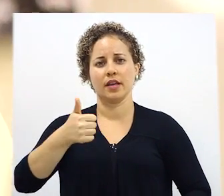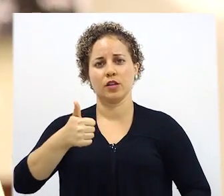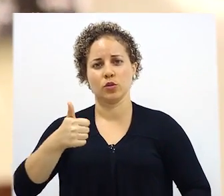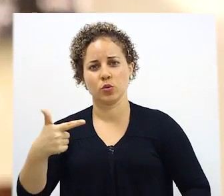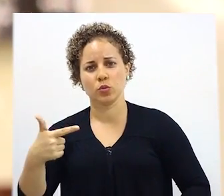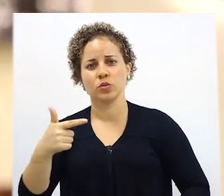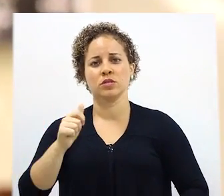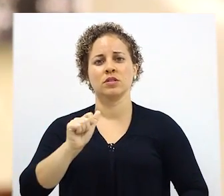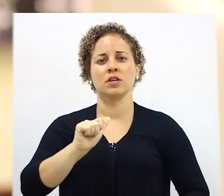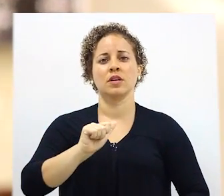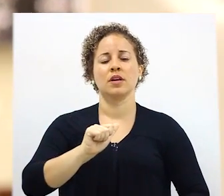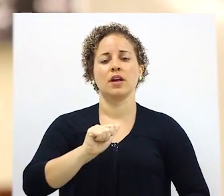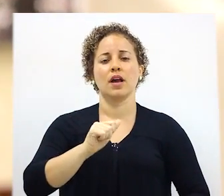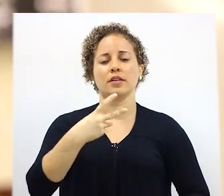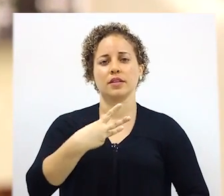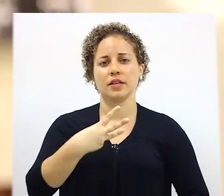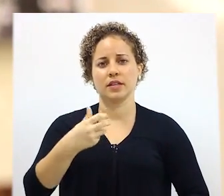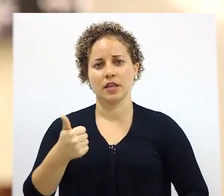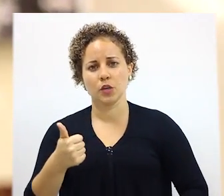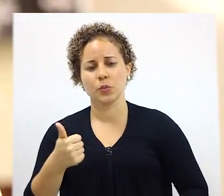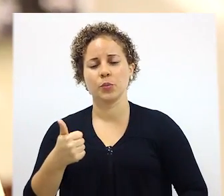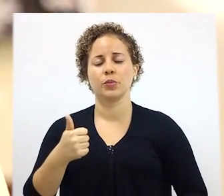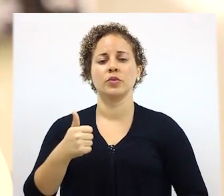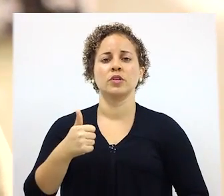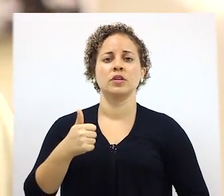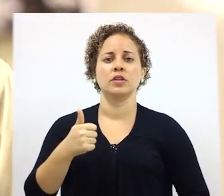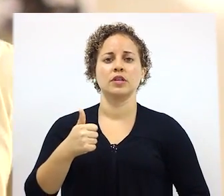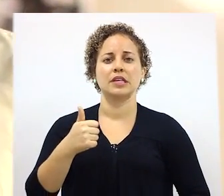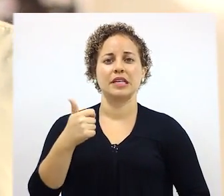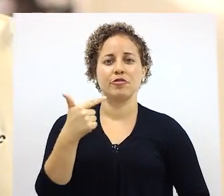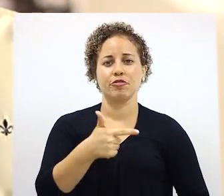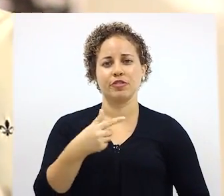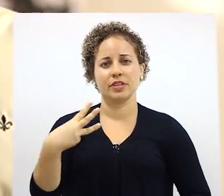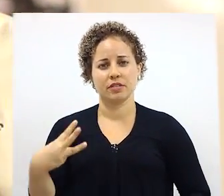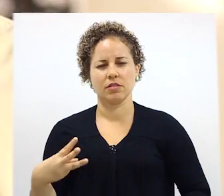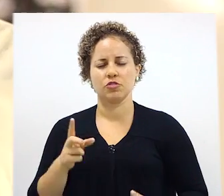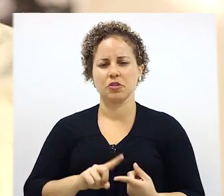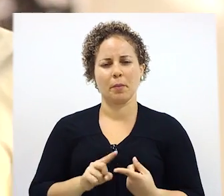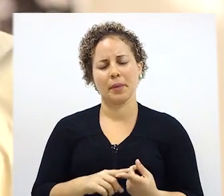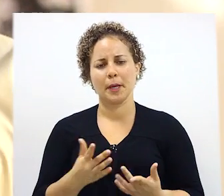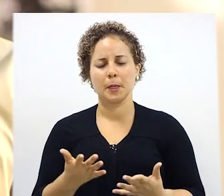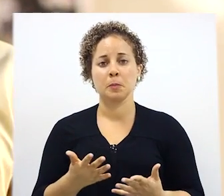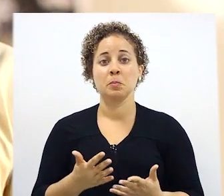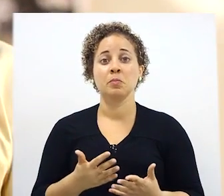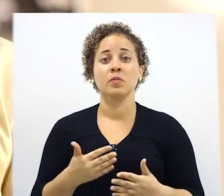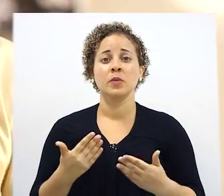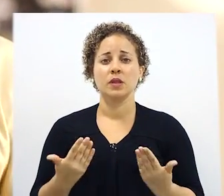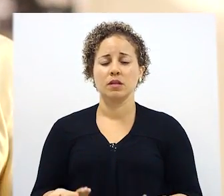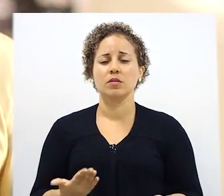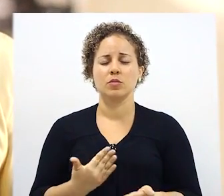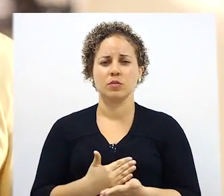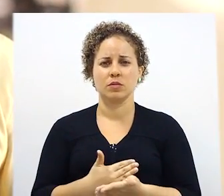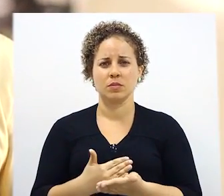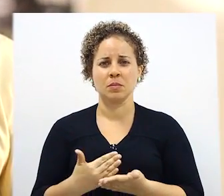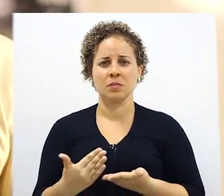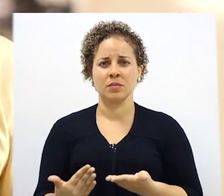a 31 e, se não me falha a memória, acho que a 23 também, né, eles começaram